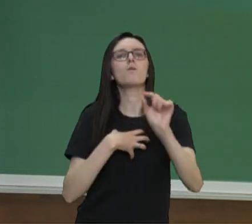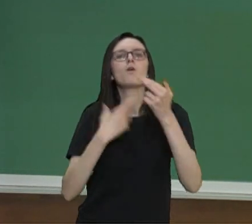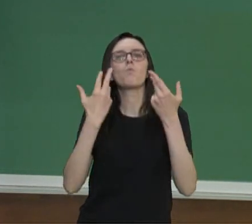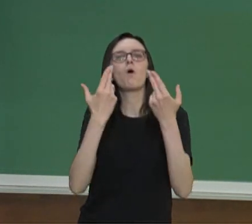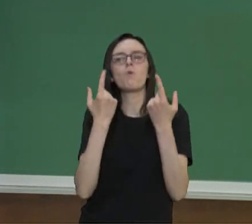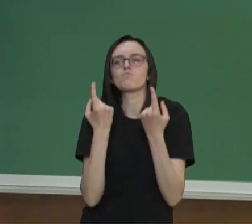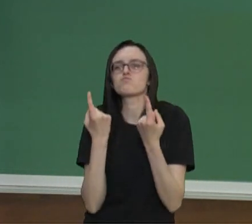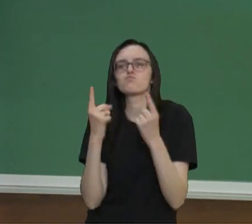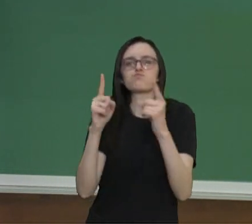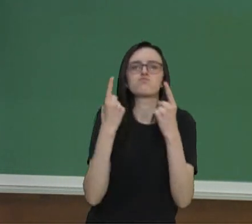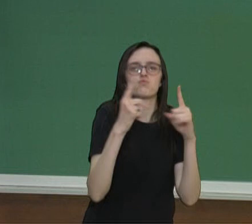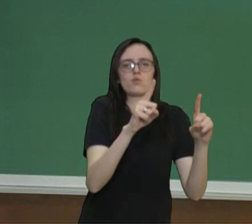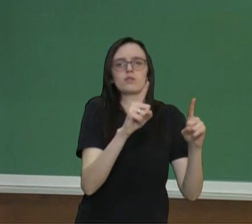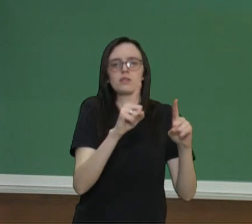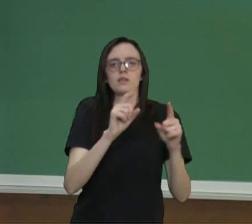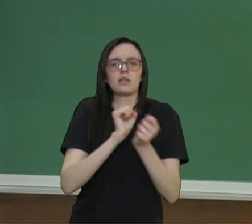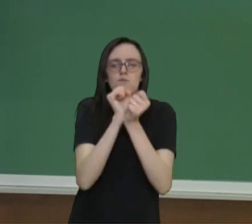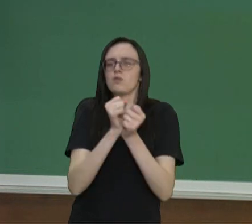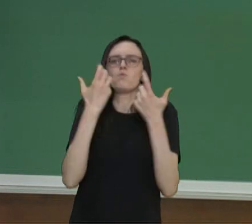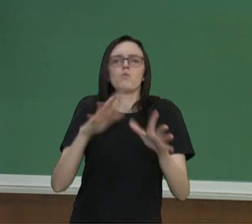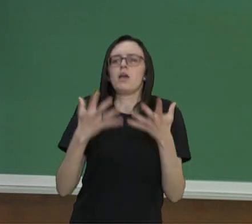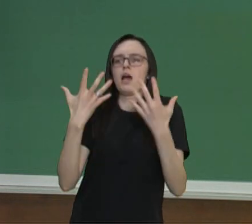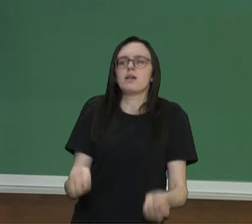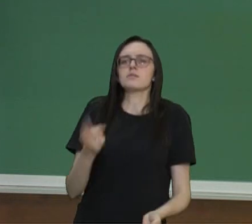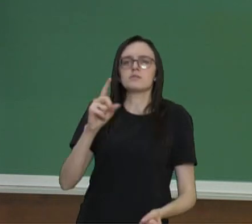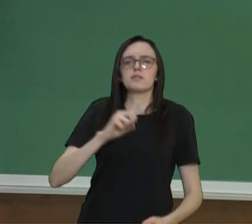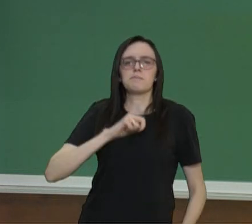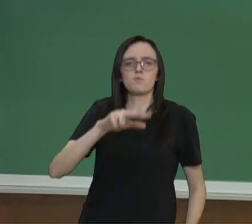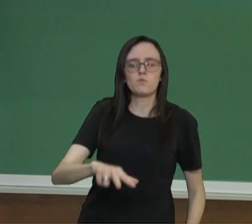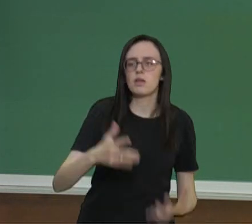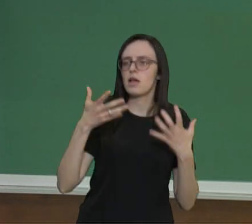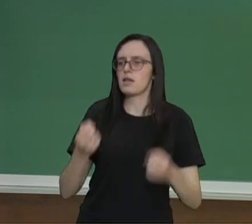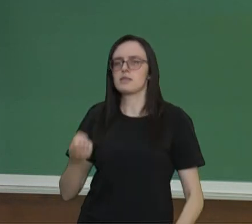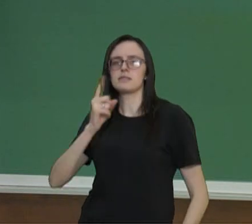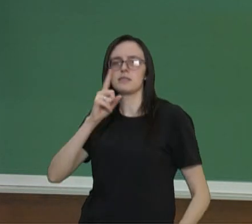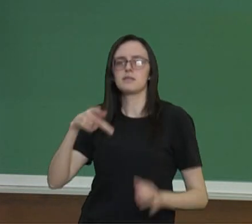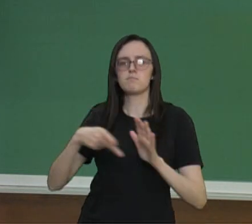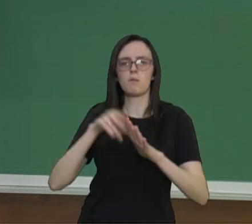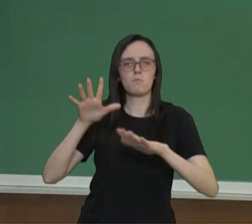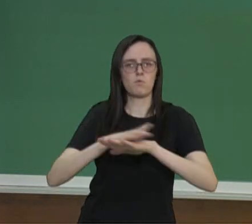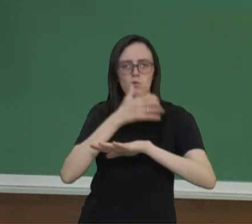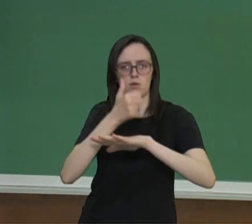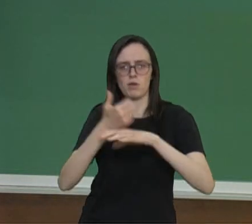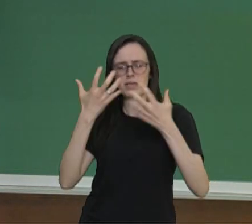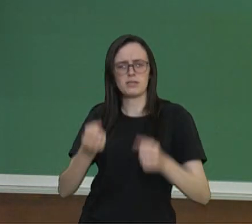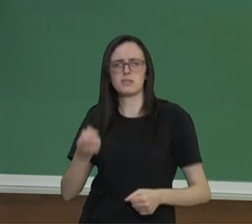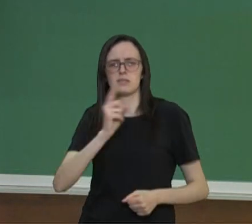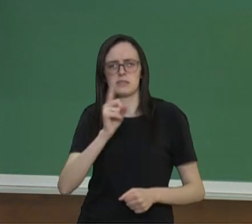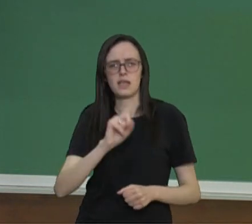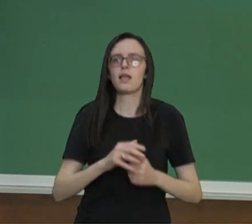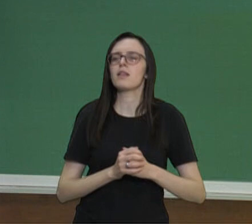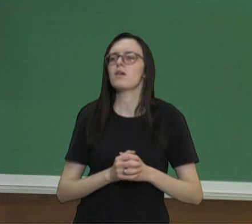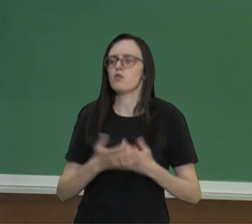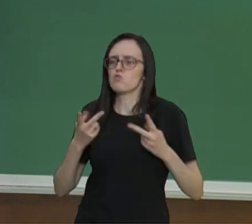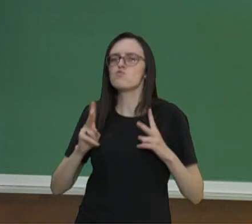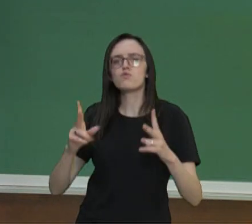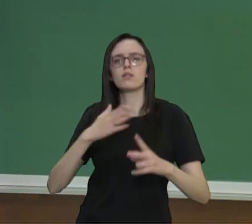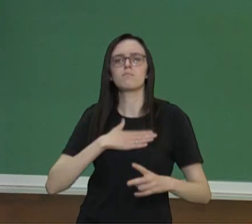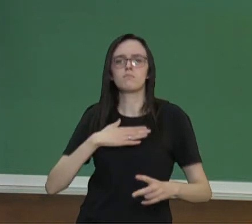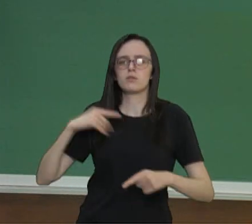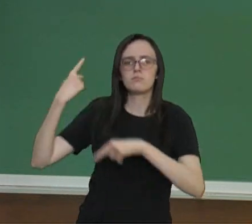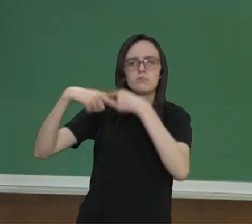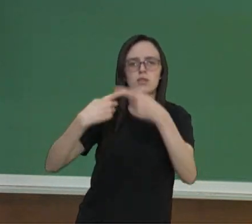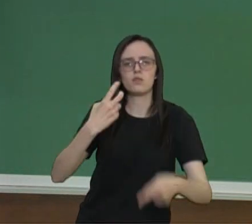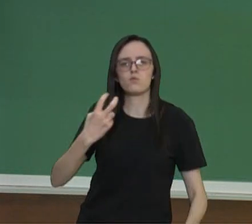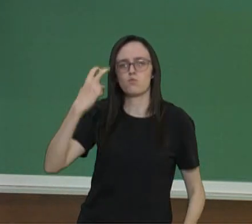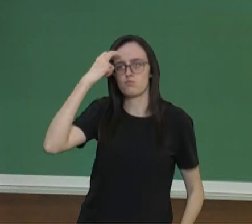resistir à escravidão, não aceitar uma cultura portuguesa, uma cultura colonial e manter a sua herança cultural, mais uma